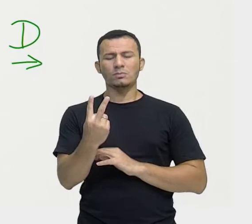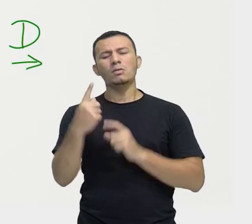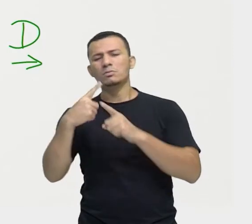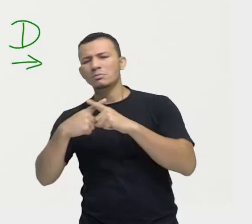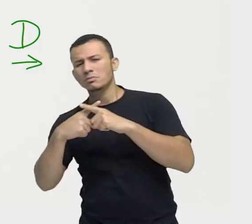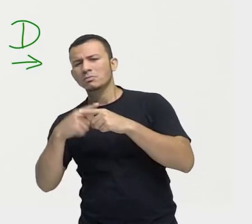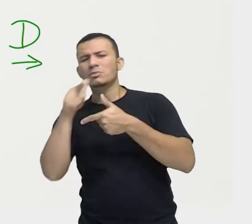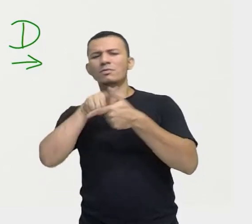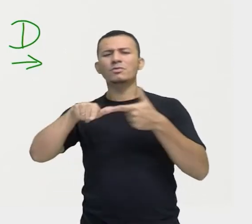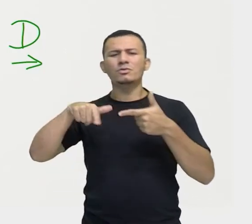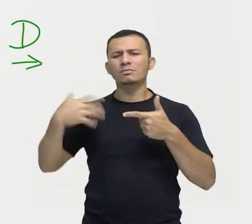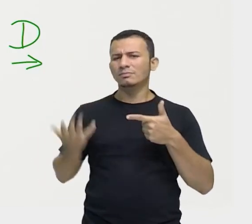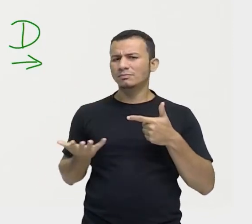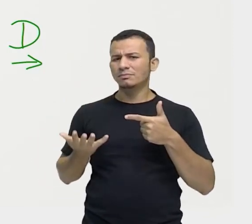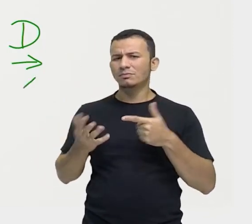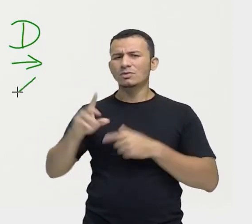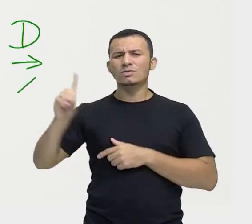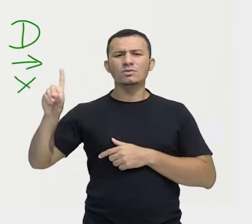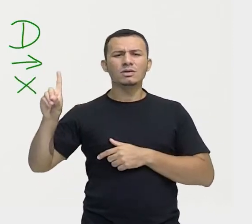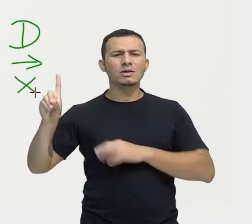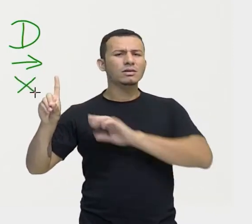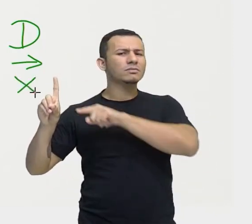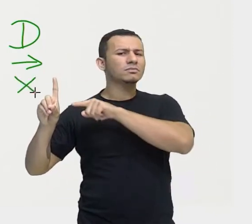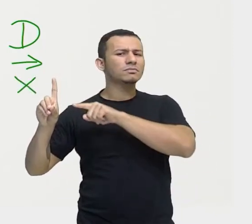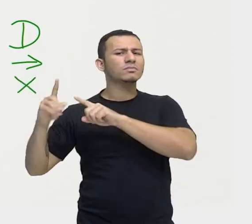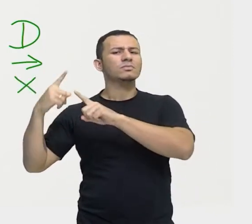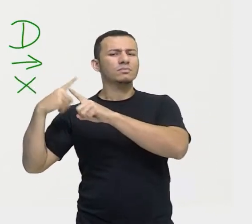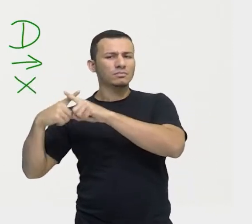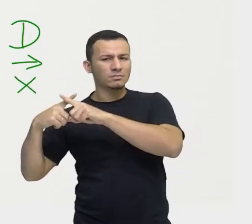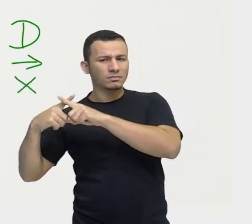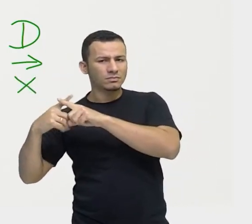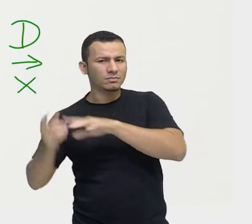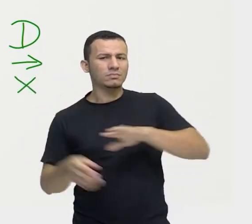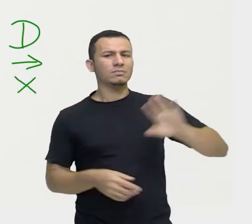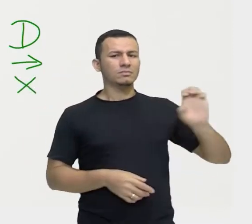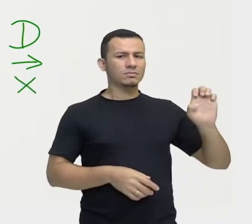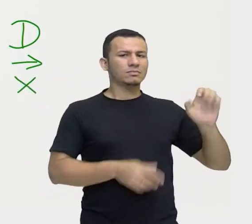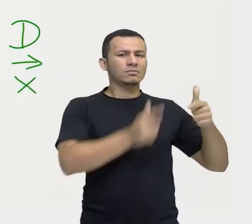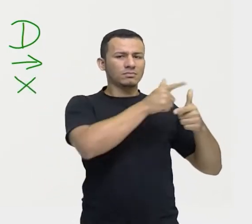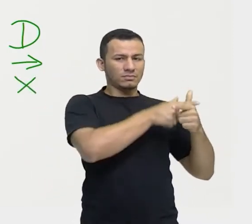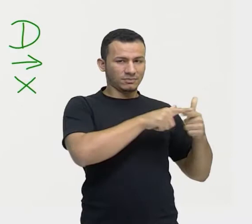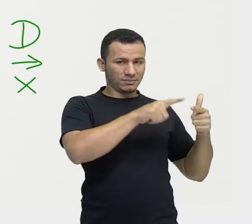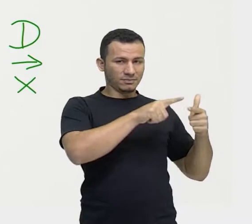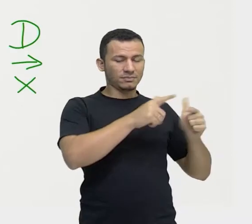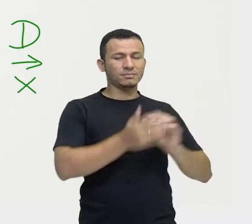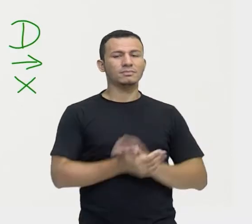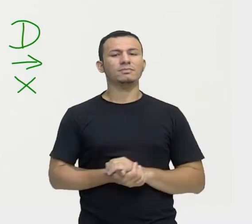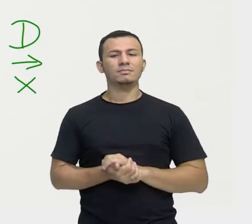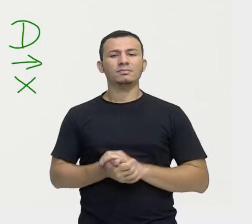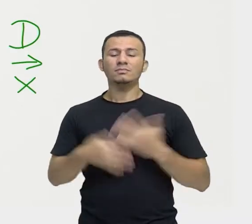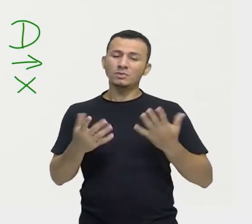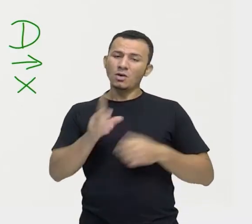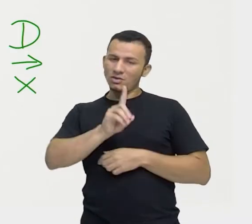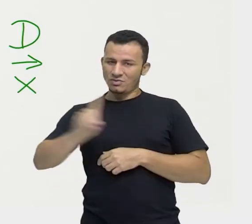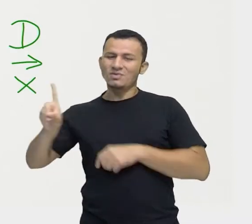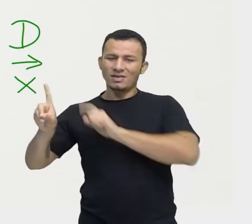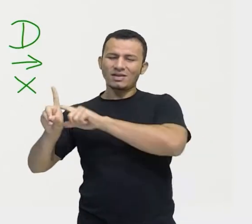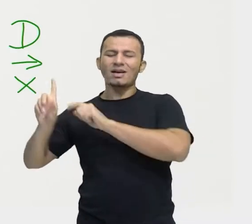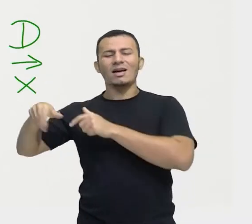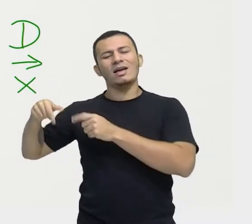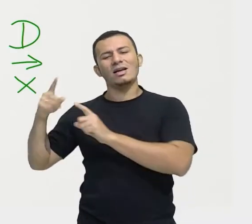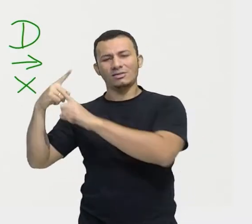vou dividir? Se eu ando para a direita, eu multiplico. Se eu ando para a esquerda, divido. Como eu estou andando para a direita, eu